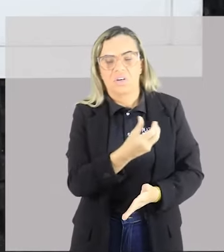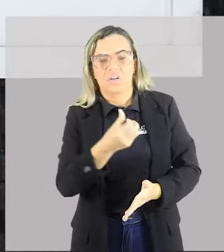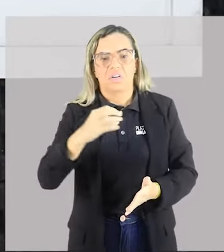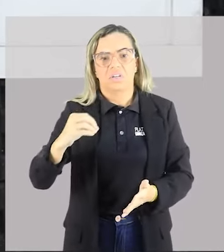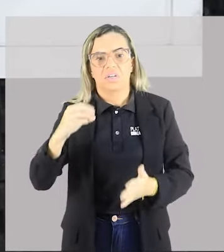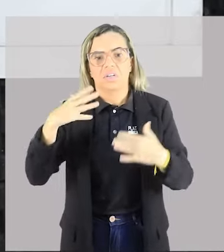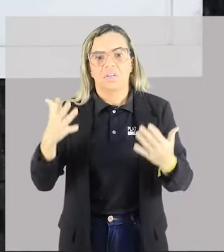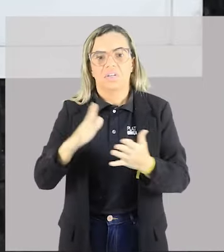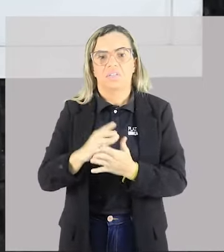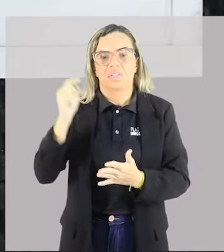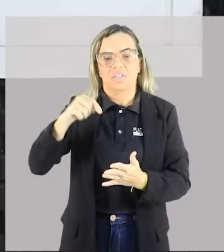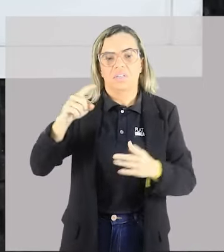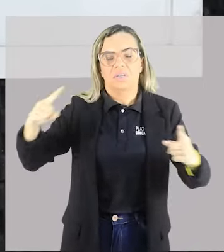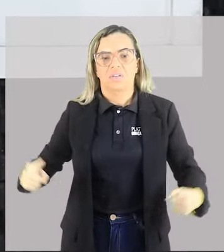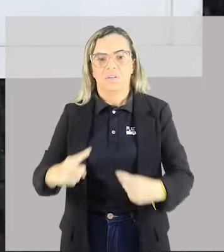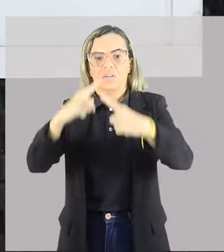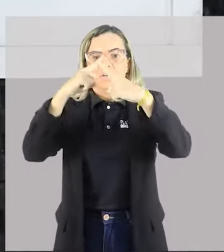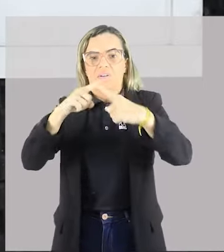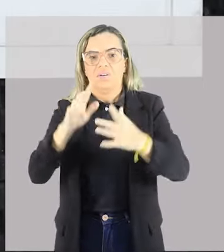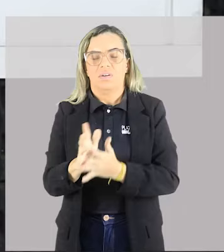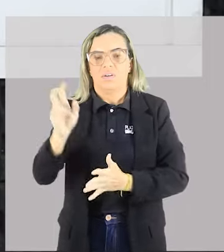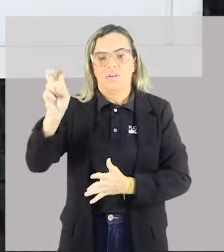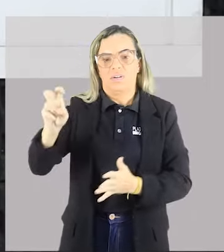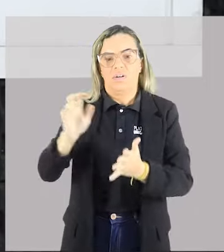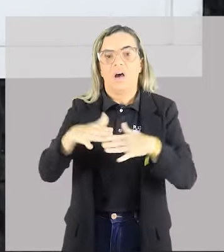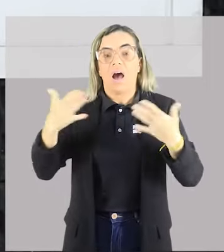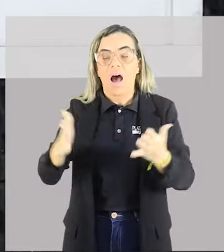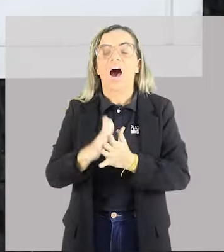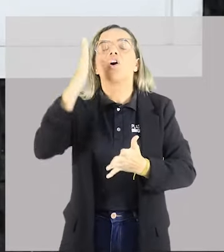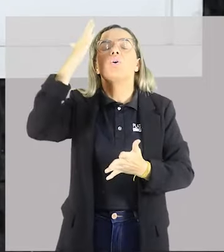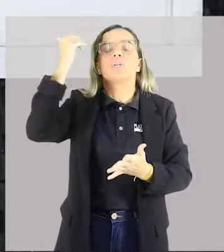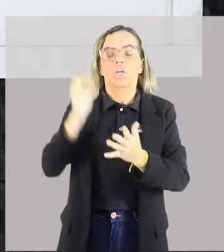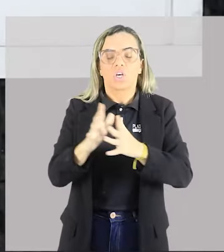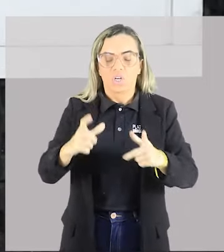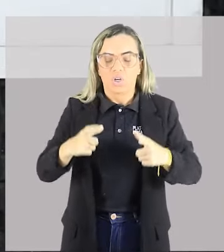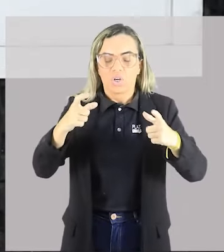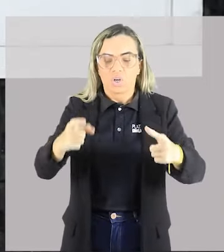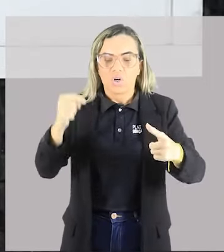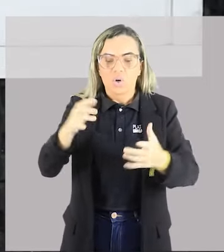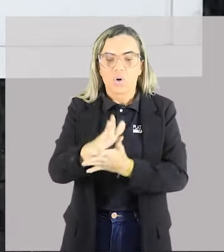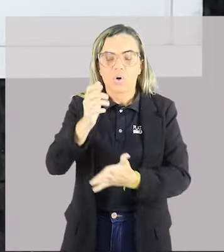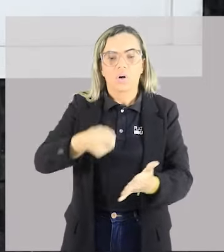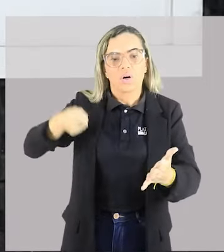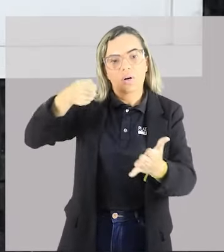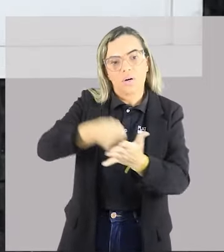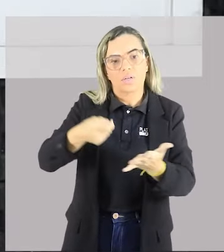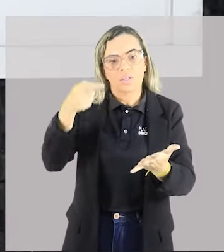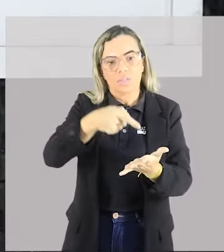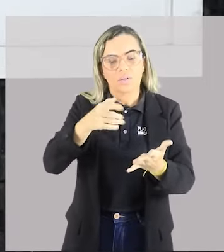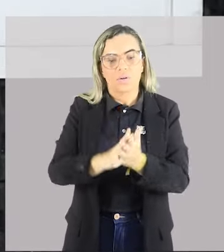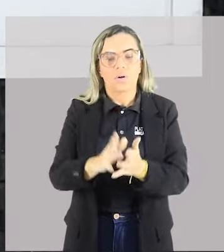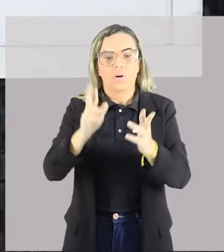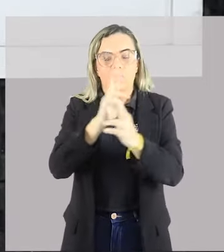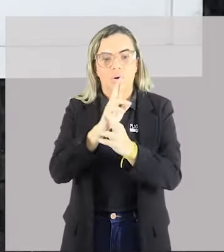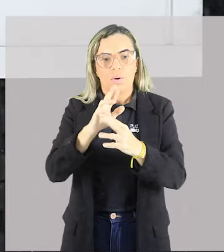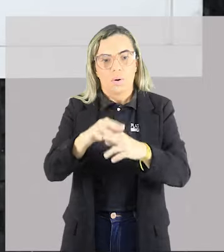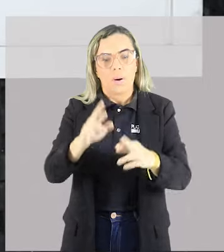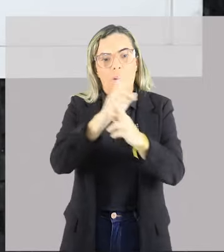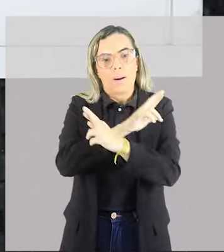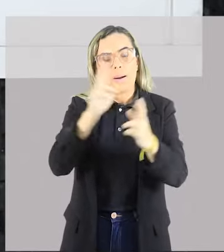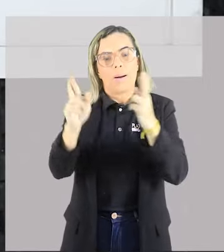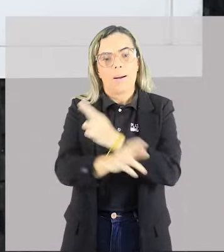5 para eu saber quanto eu vou pagar então perceba que o valor que você vai pagar ele depende da quantidade de pães então a ideia